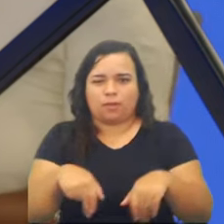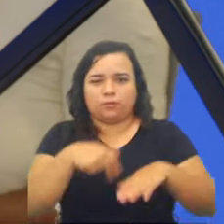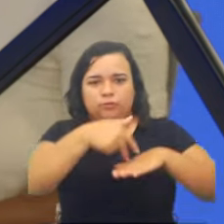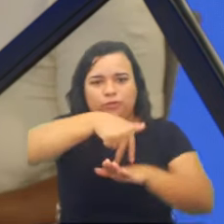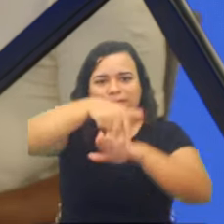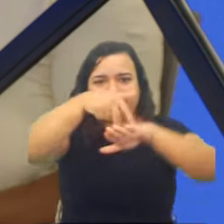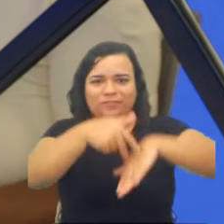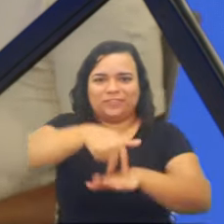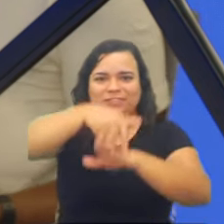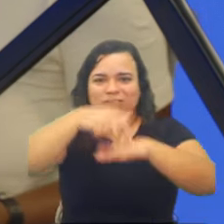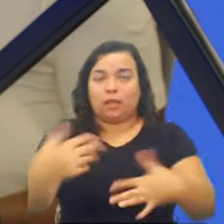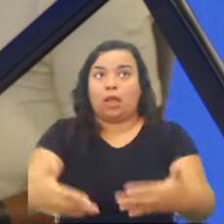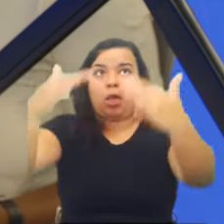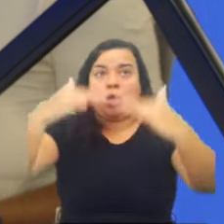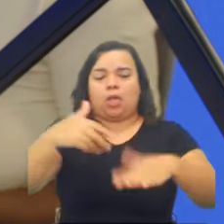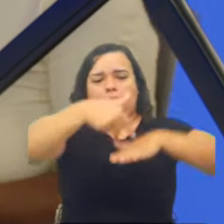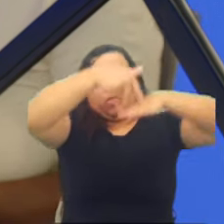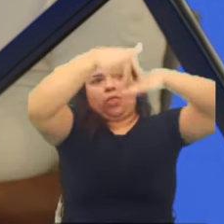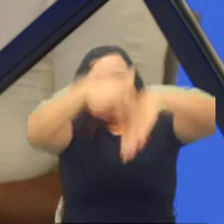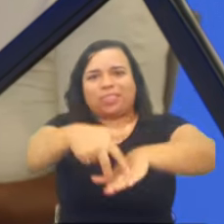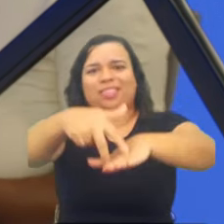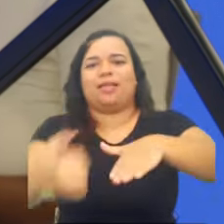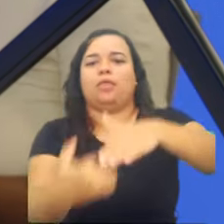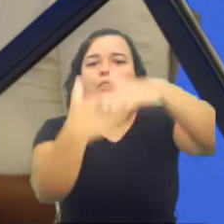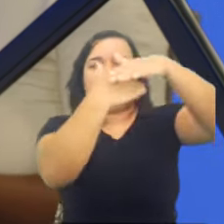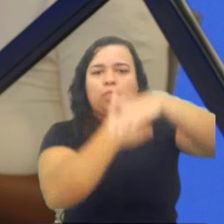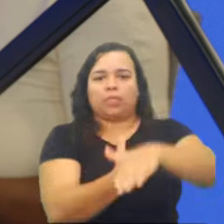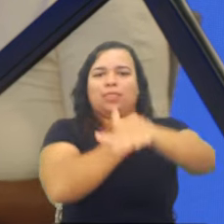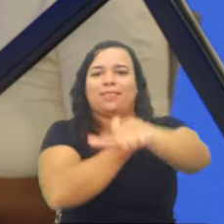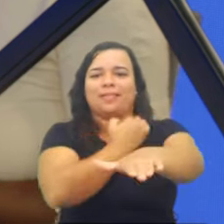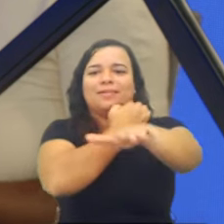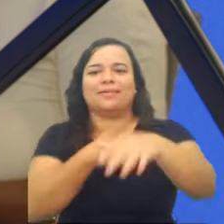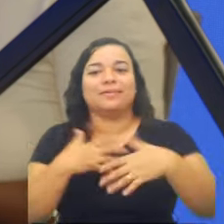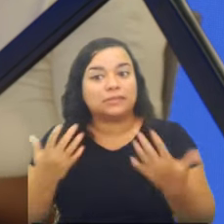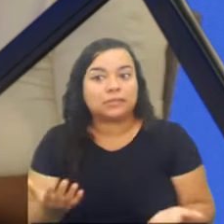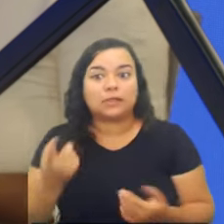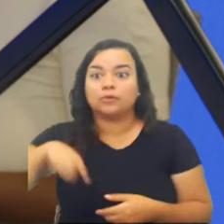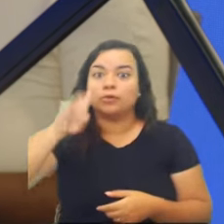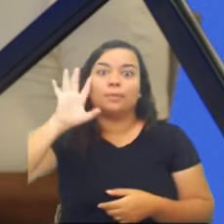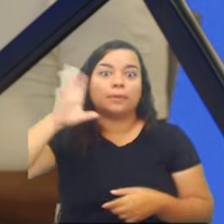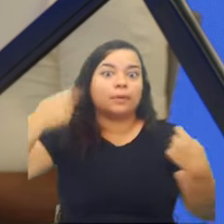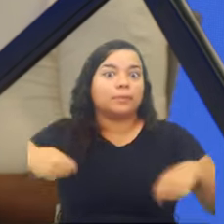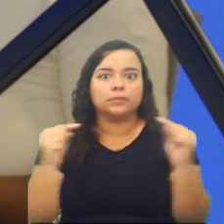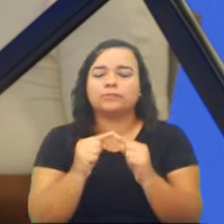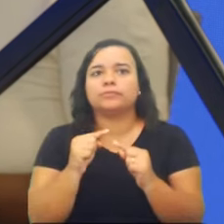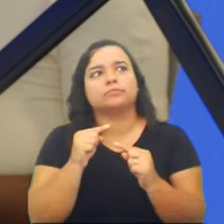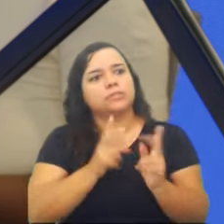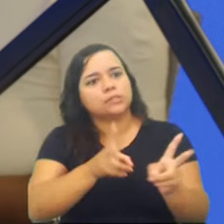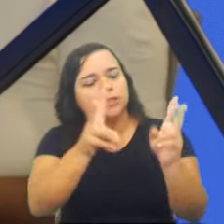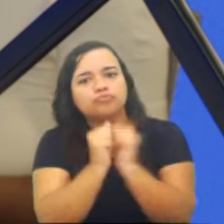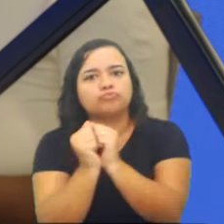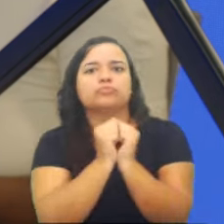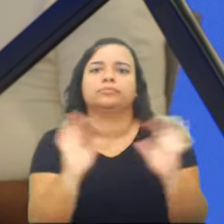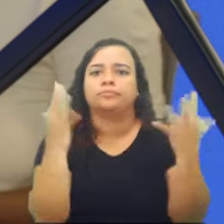gente não tem por que tudo que a gente fez né Então acho que tem essa coisa de vamos seguir juntos e e comemorar esses